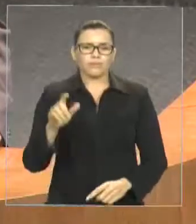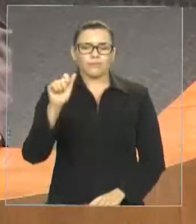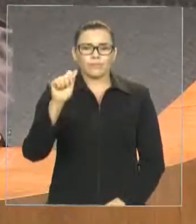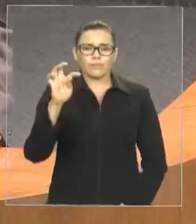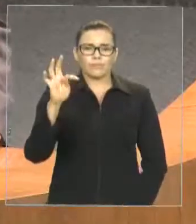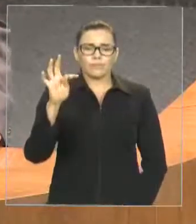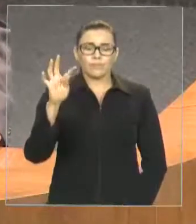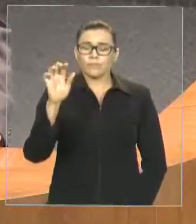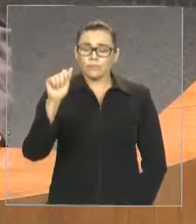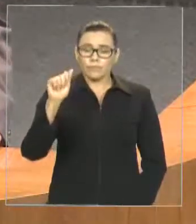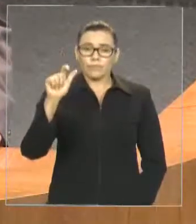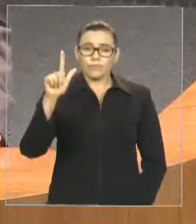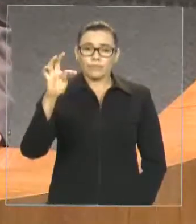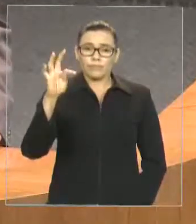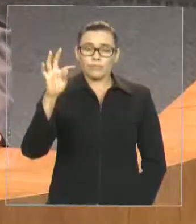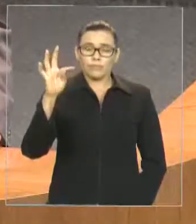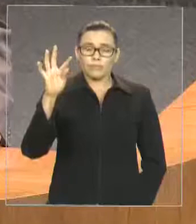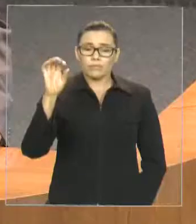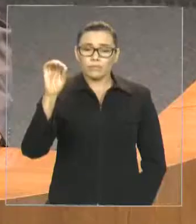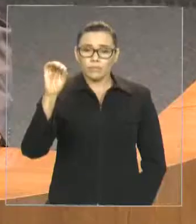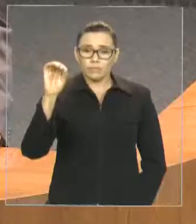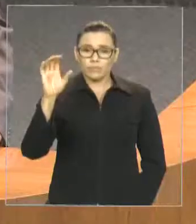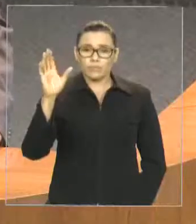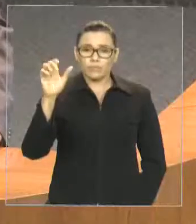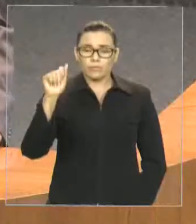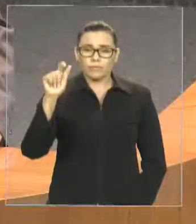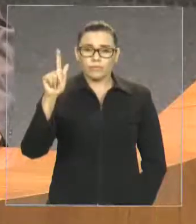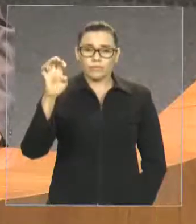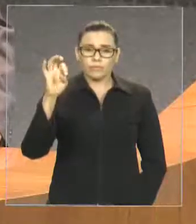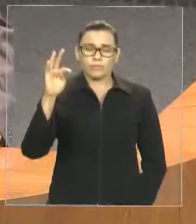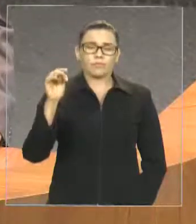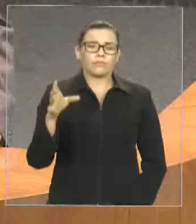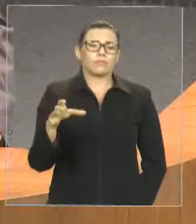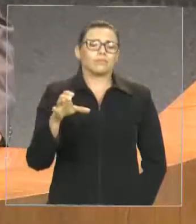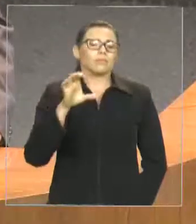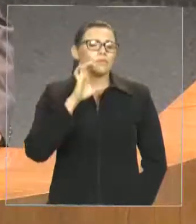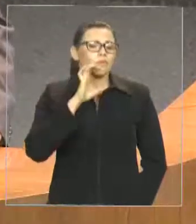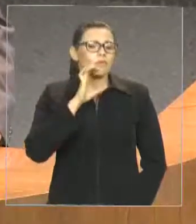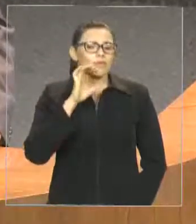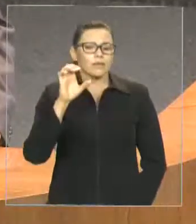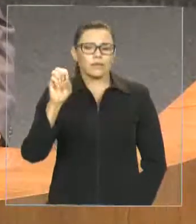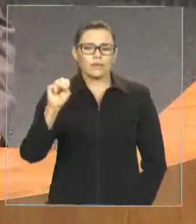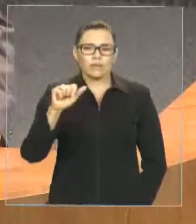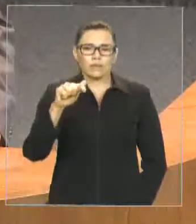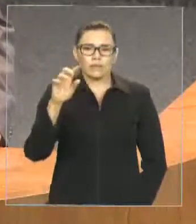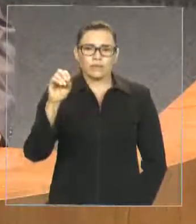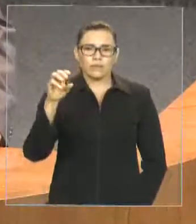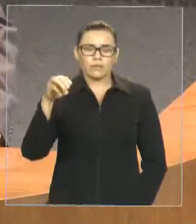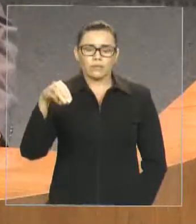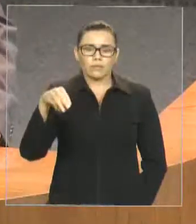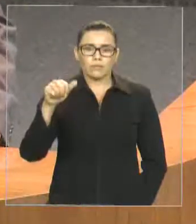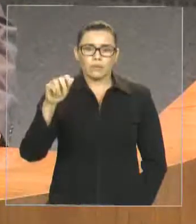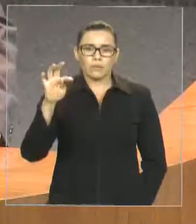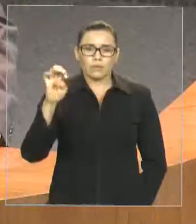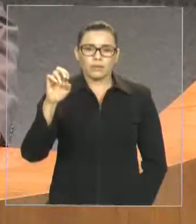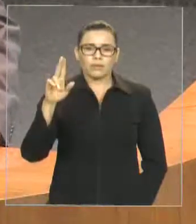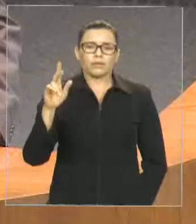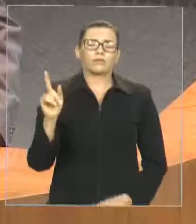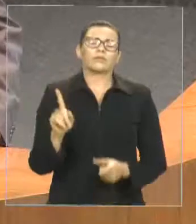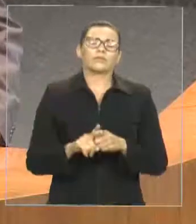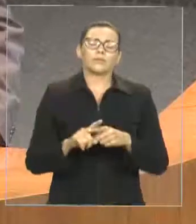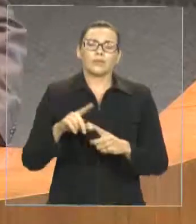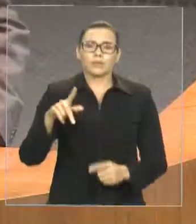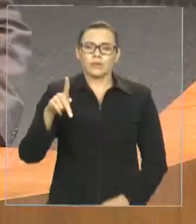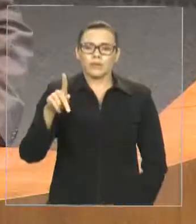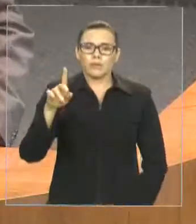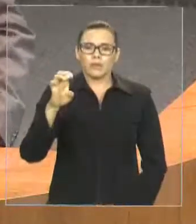Maranhão, São Luís Gonzaga do Maranhão, Coroatá, São Mateus do Maranhão, Peritoró, Bacabal,